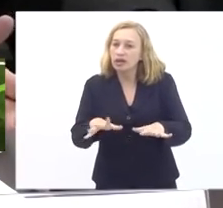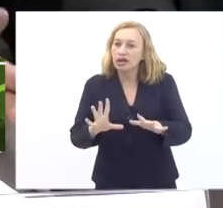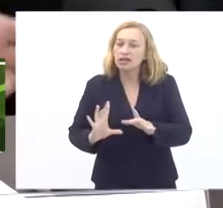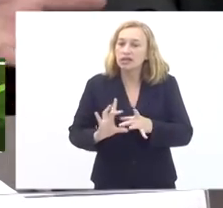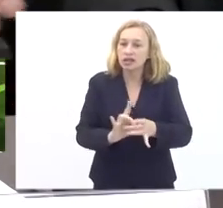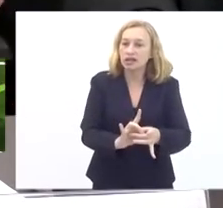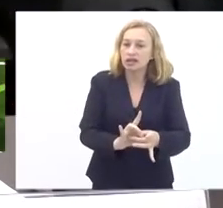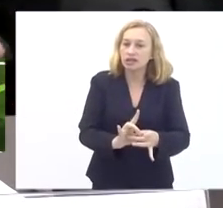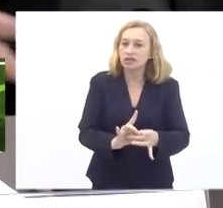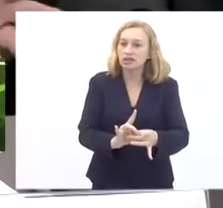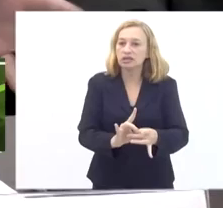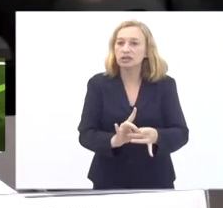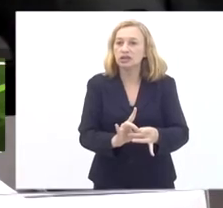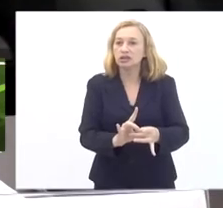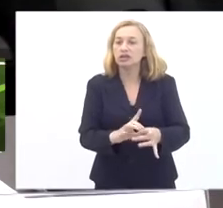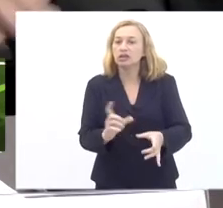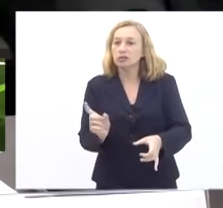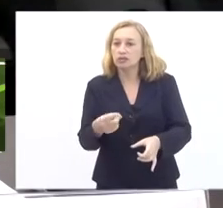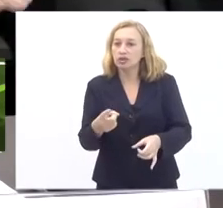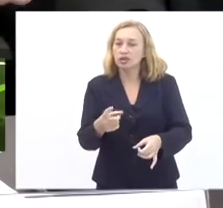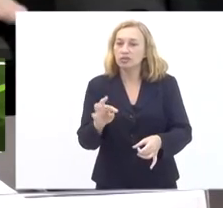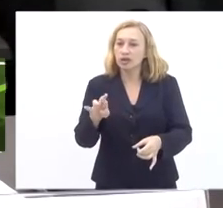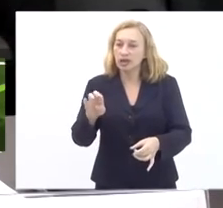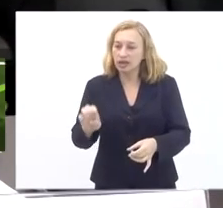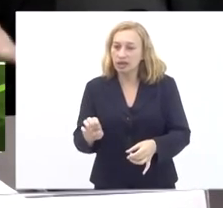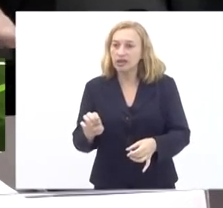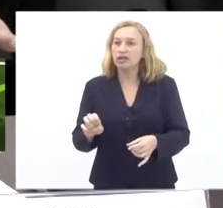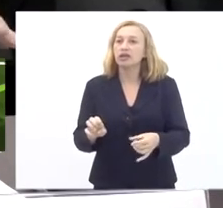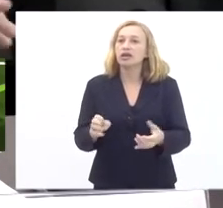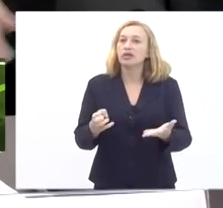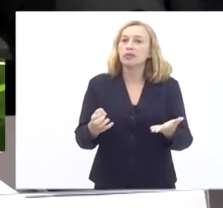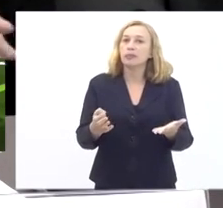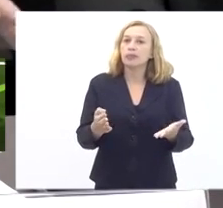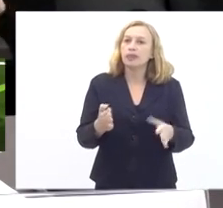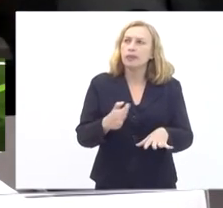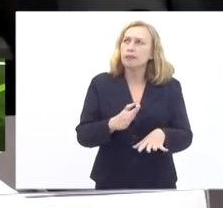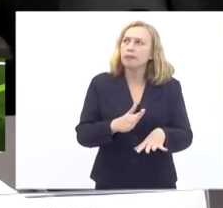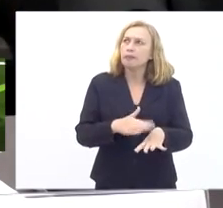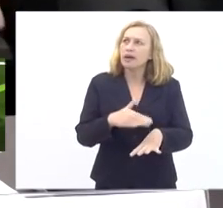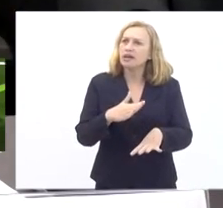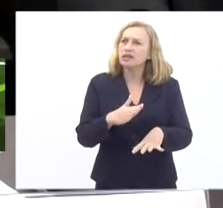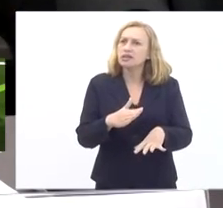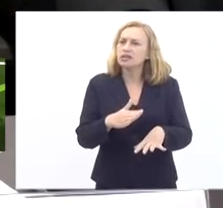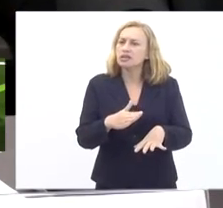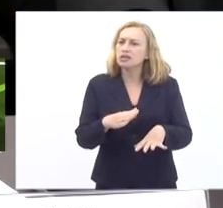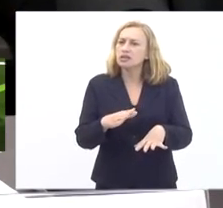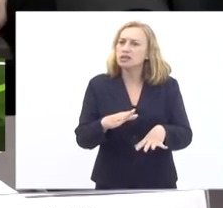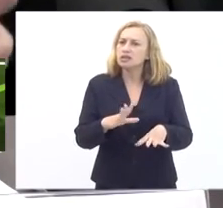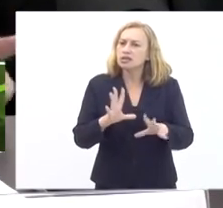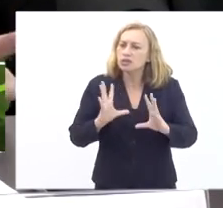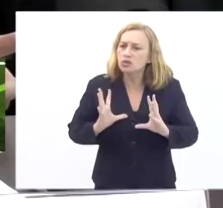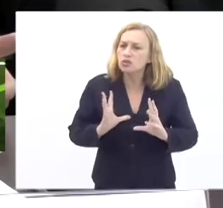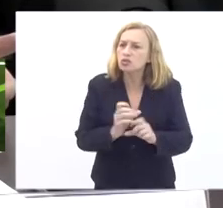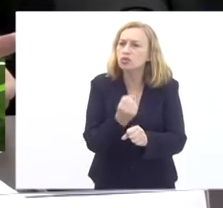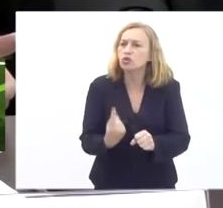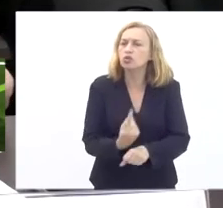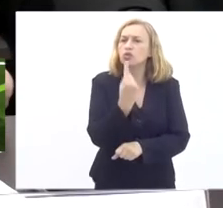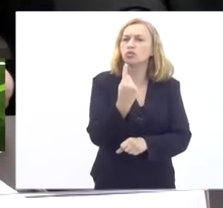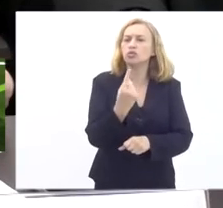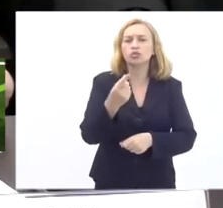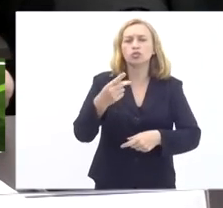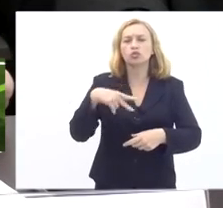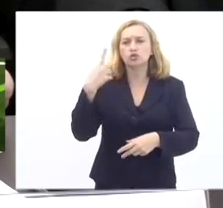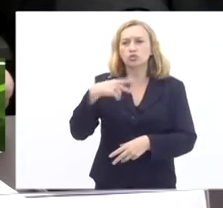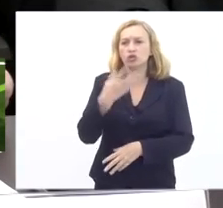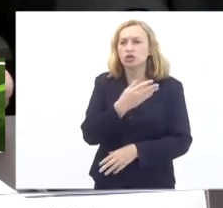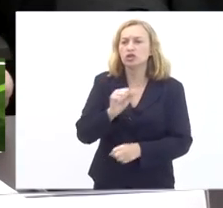integração, através da bilhetagem conseguir fazer com que ele fique mais unificado, inclusive com as políticas sociais, que a